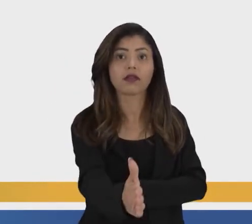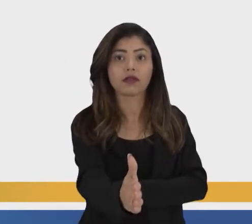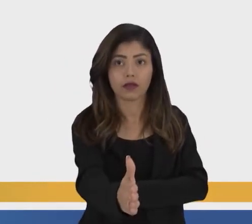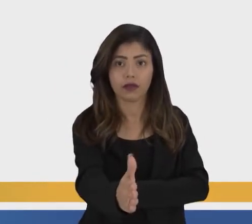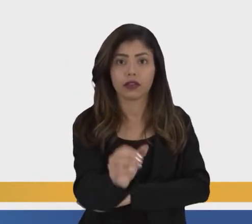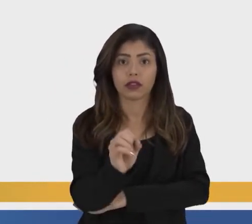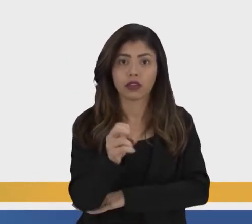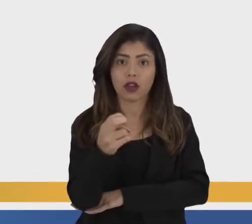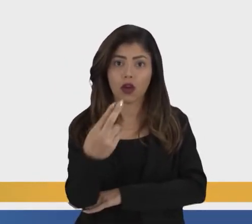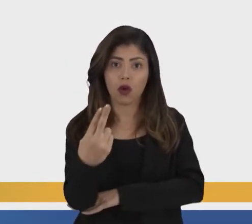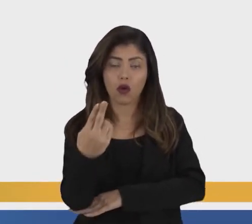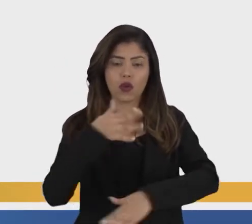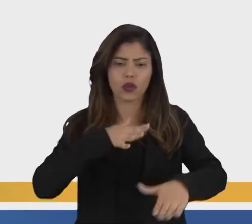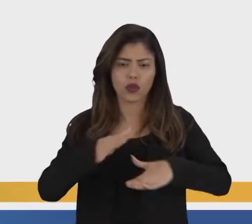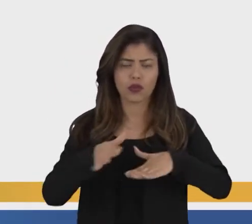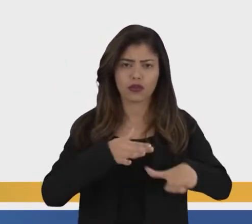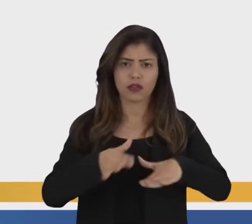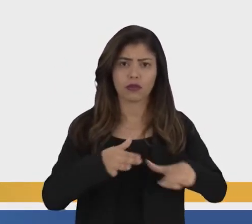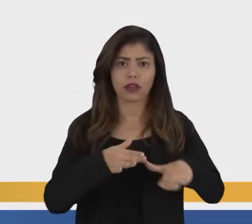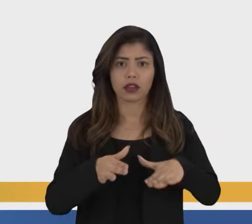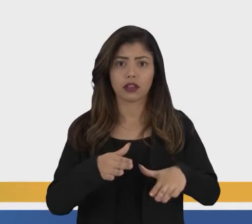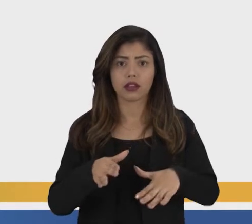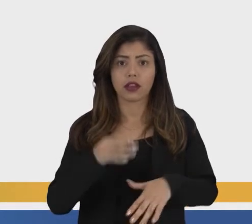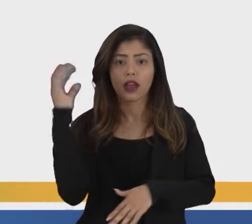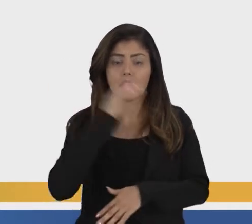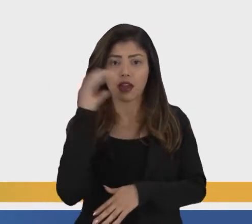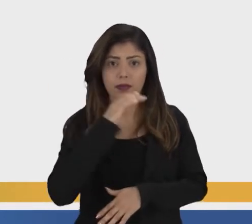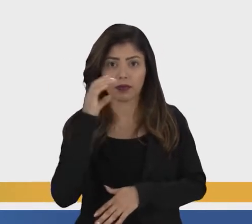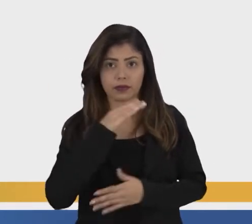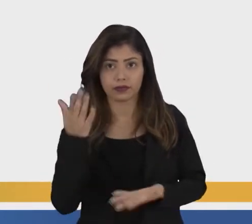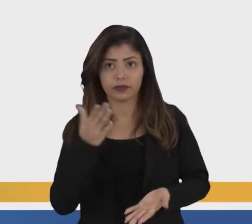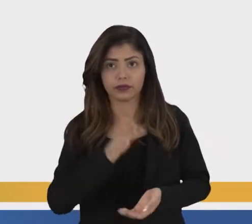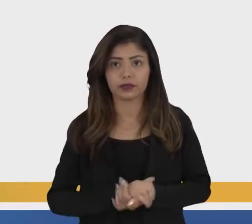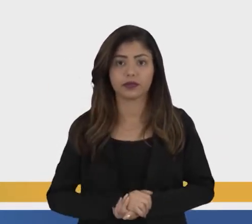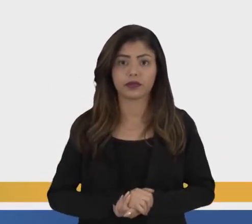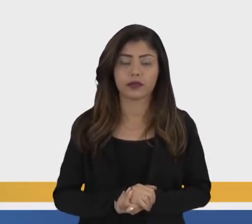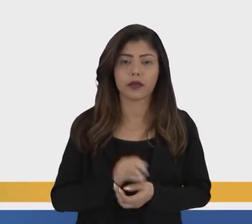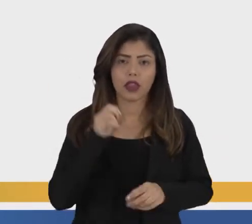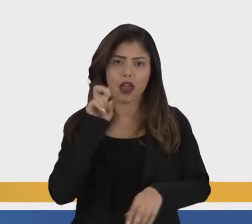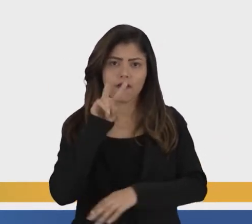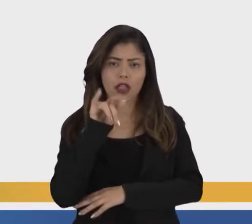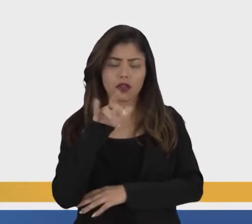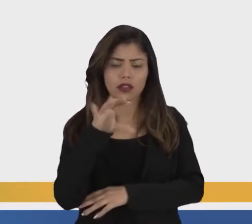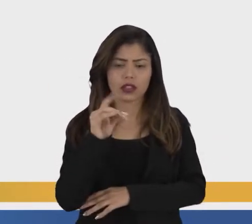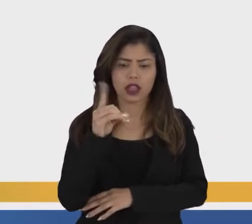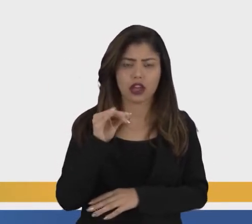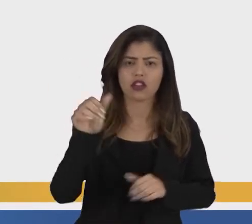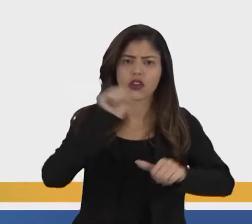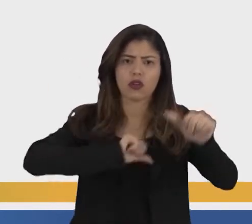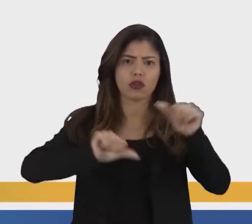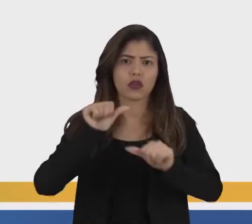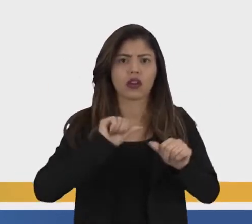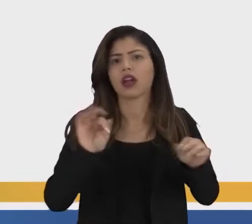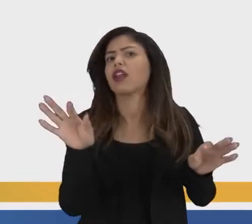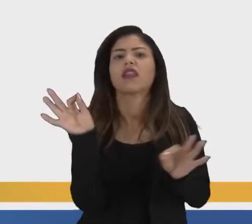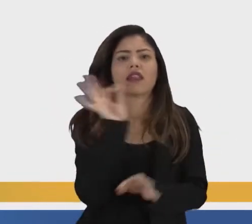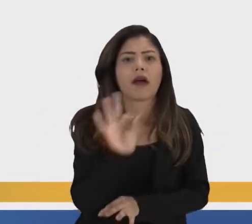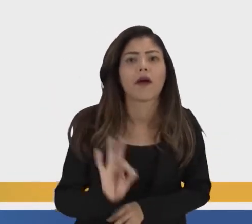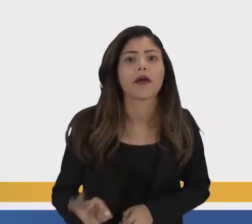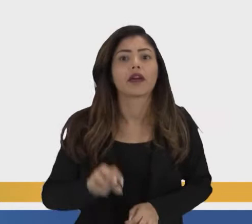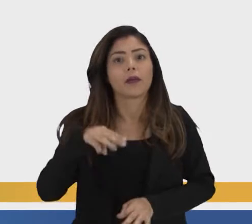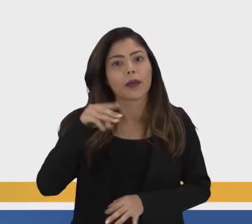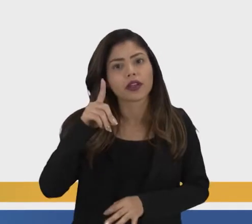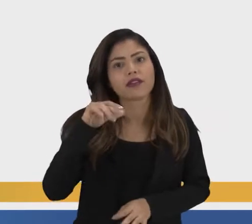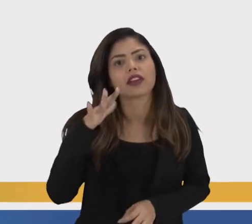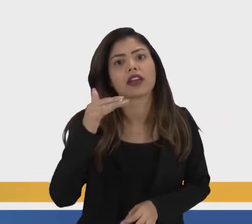nesse movimento que não existe aceleração. O vetor velocidade não sofre modificação nem em módulo,